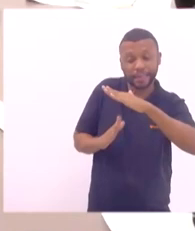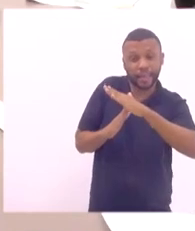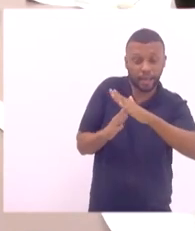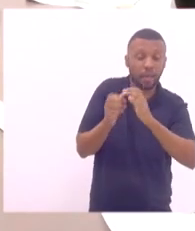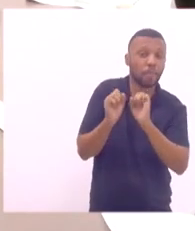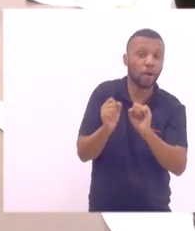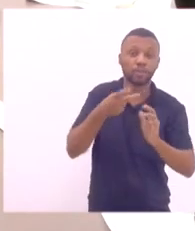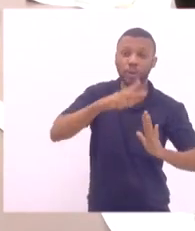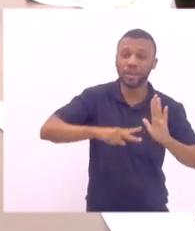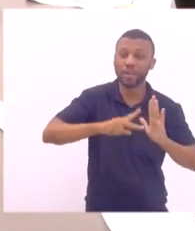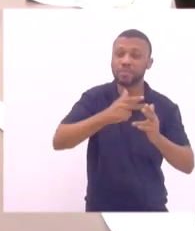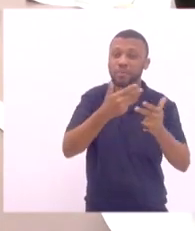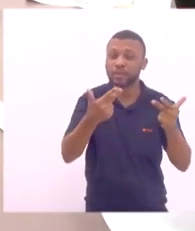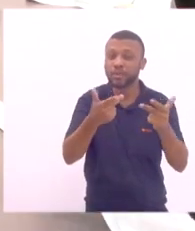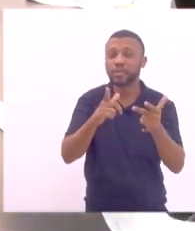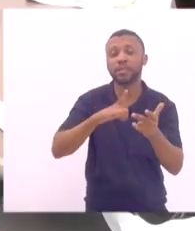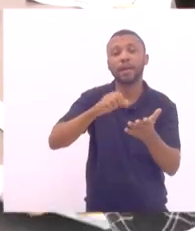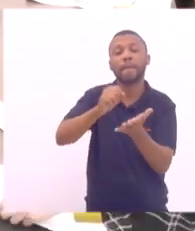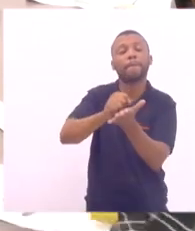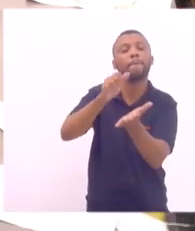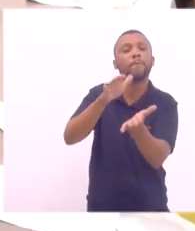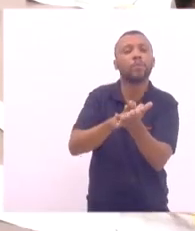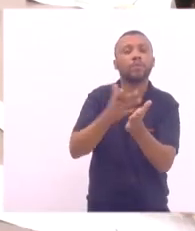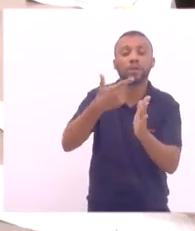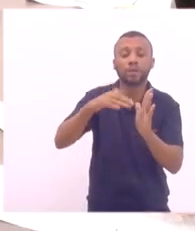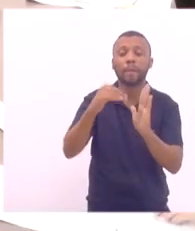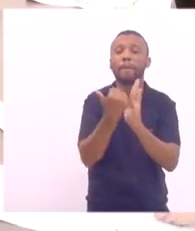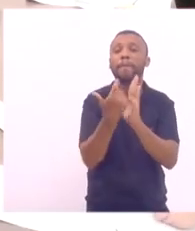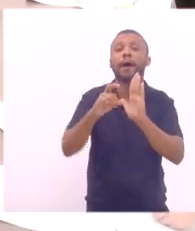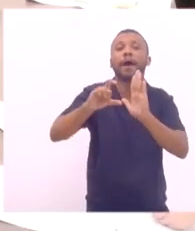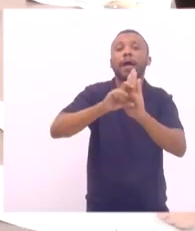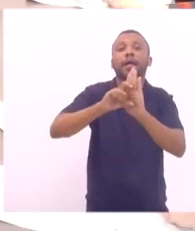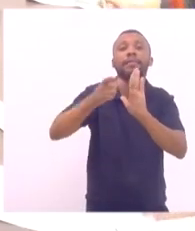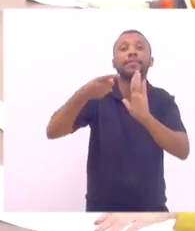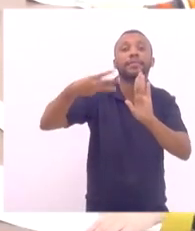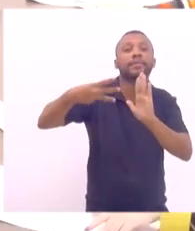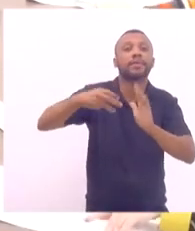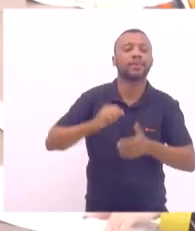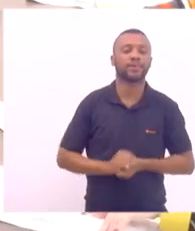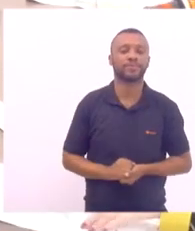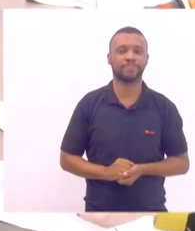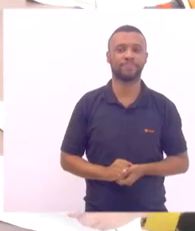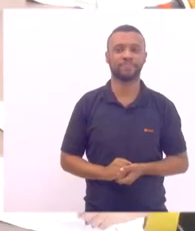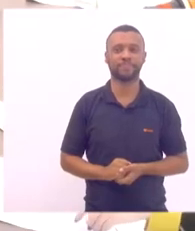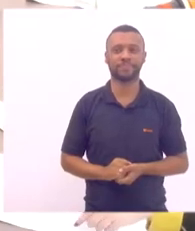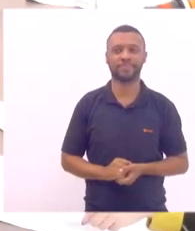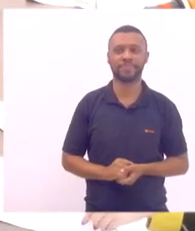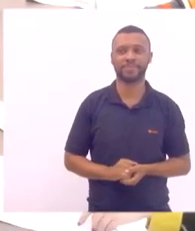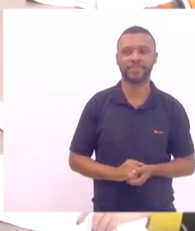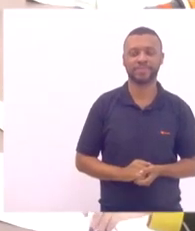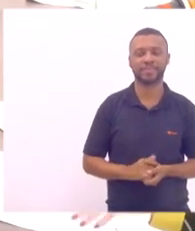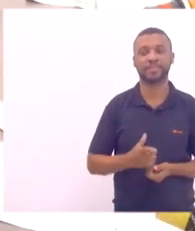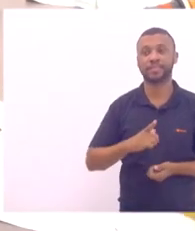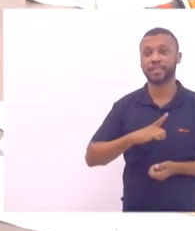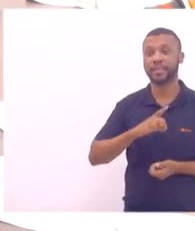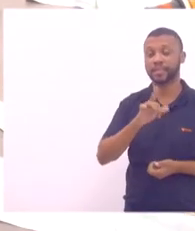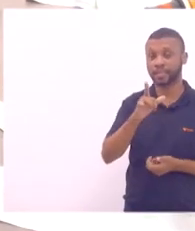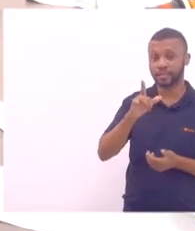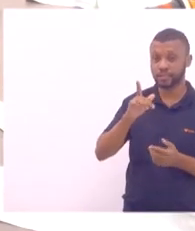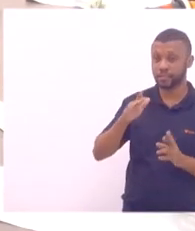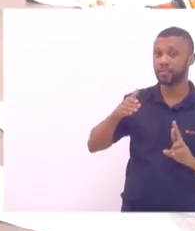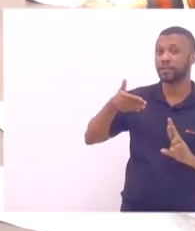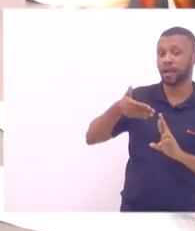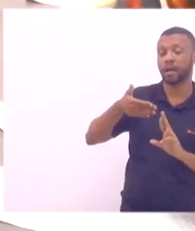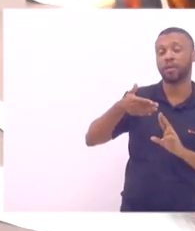Não, porque eu li alguma coisa aqui que fala de multa. É o parágrafo terceiro. Em caso de inadimplemento do parcelamento... Incidirá sobre a